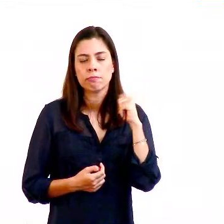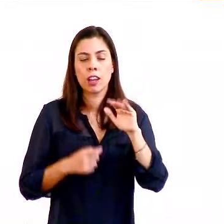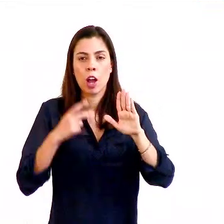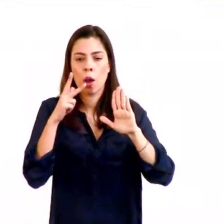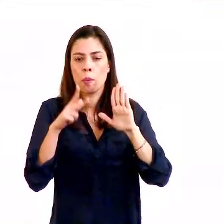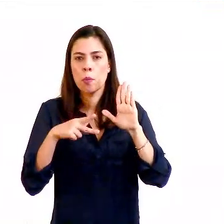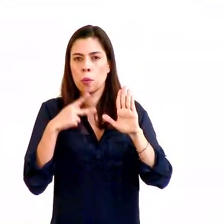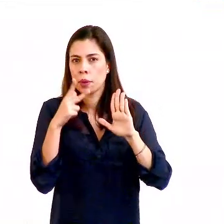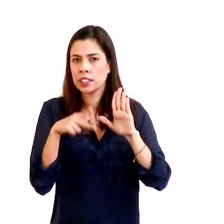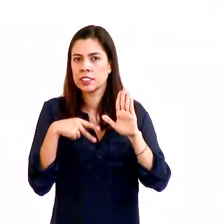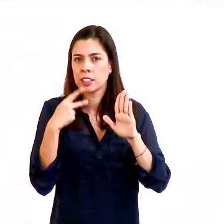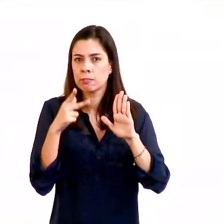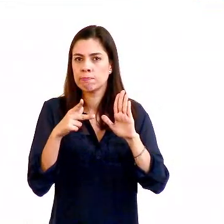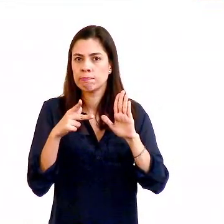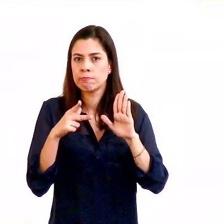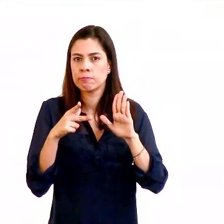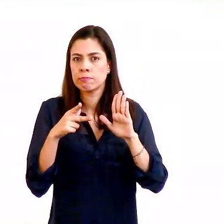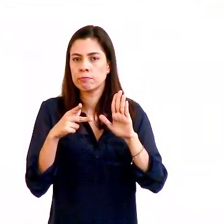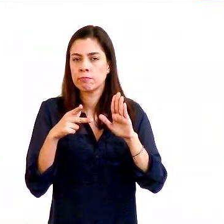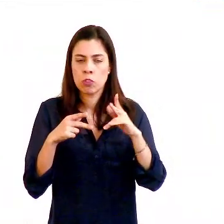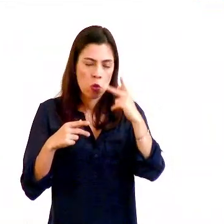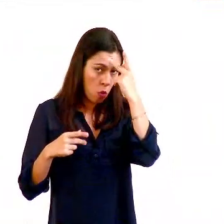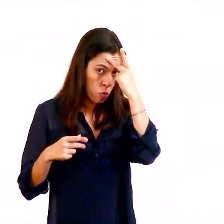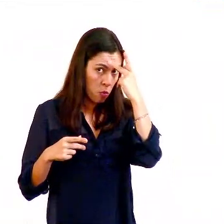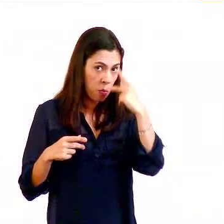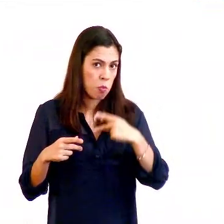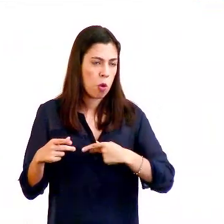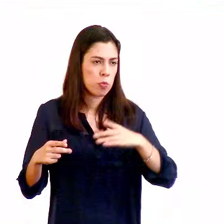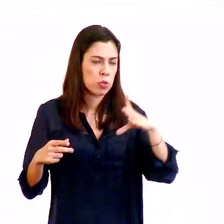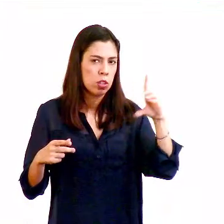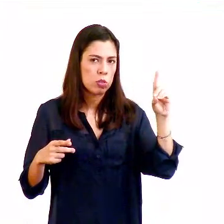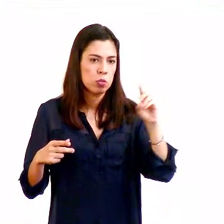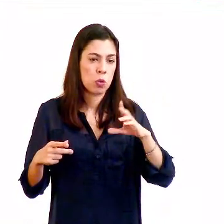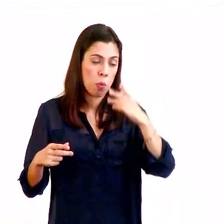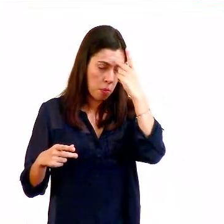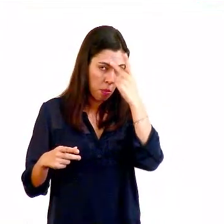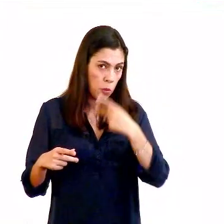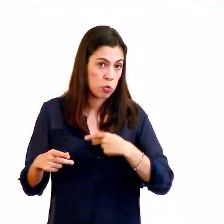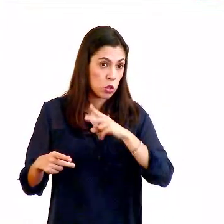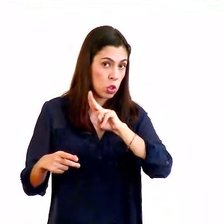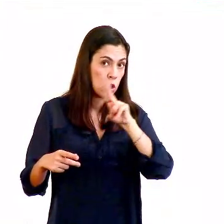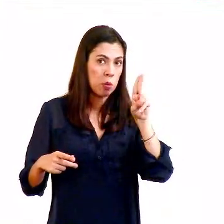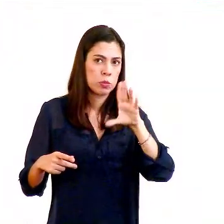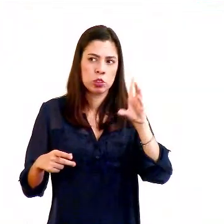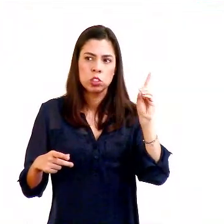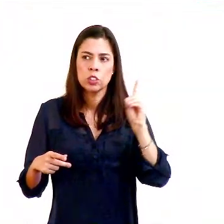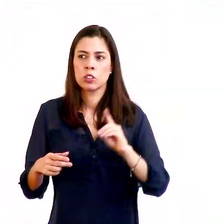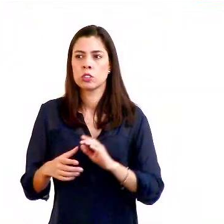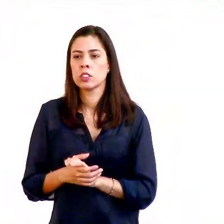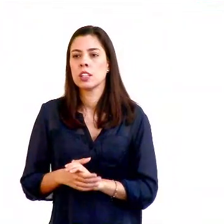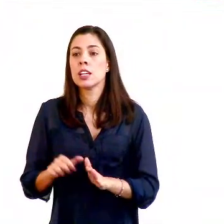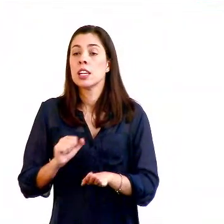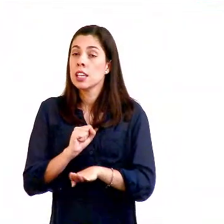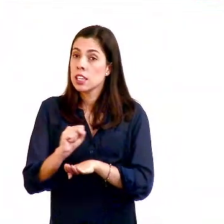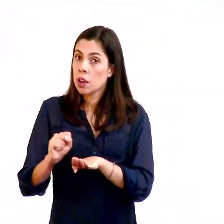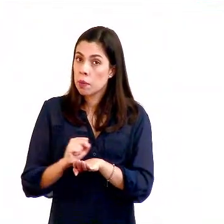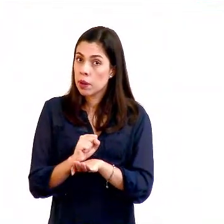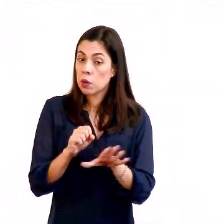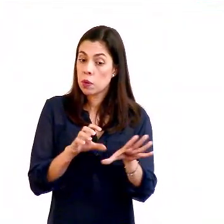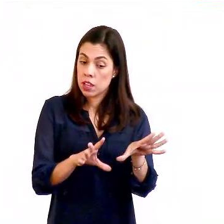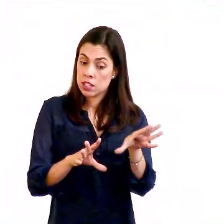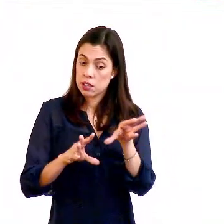te abençoarei e te multiplicarei. E assim, depois de esperar com paciência, obteve Abraão a